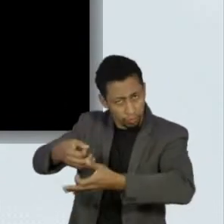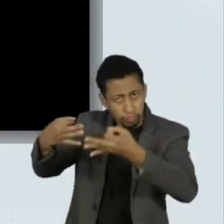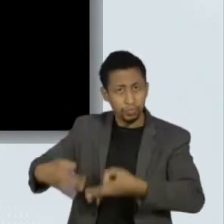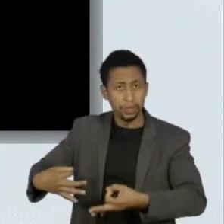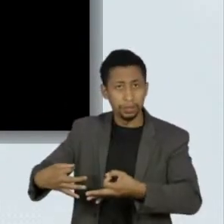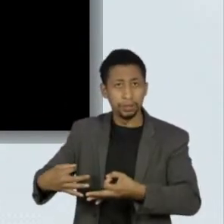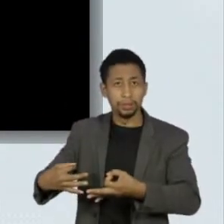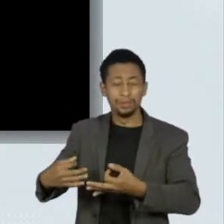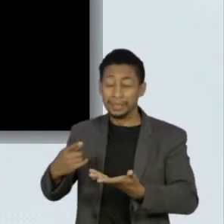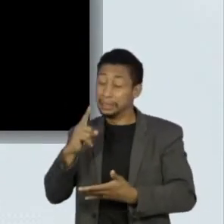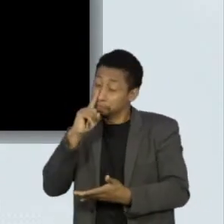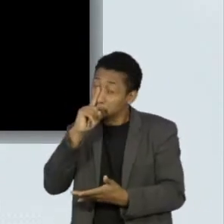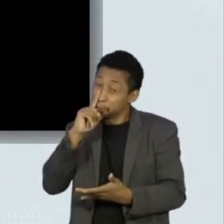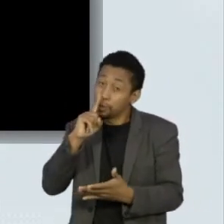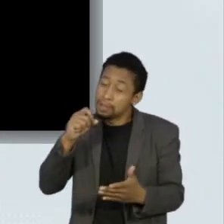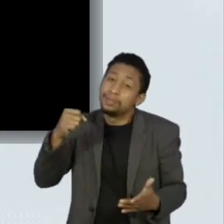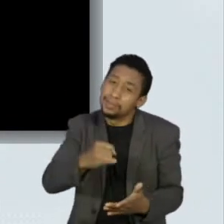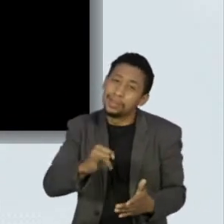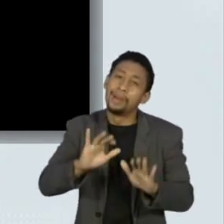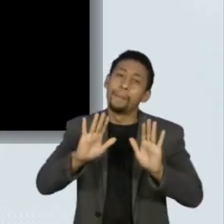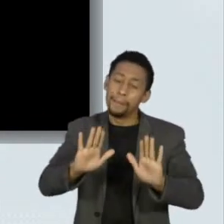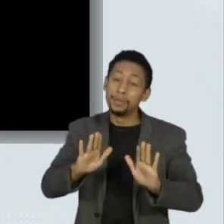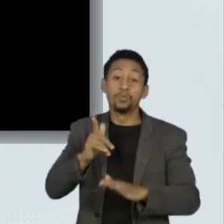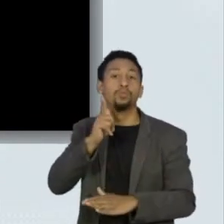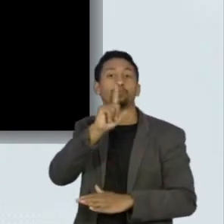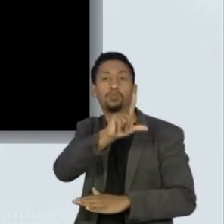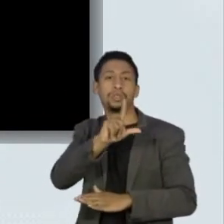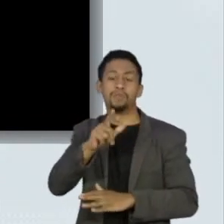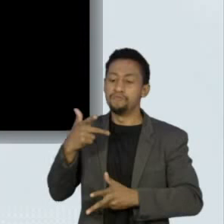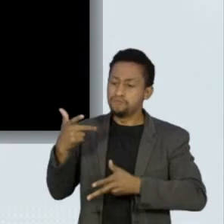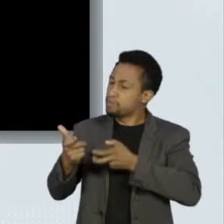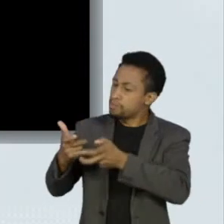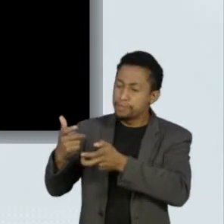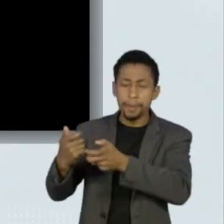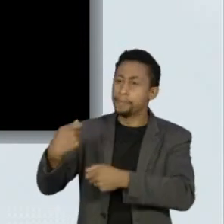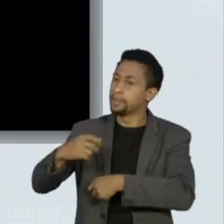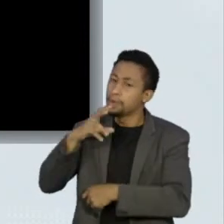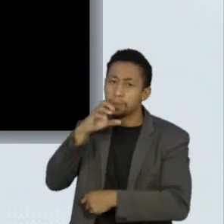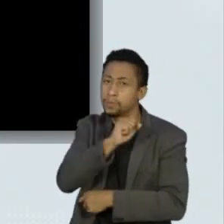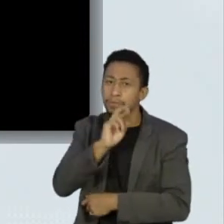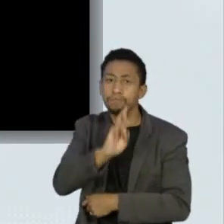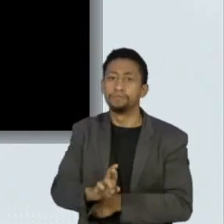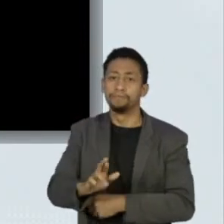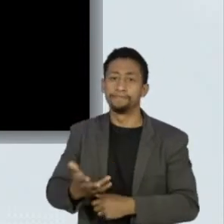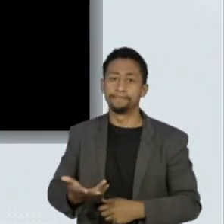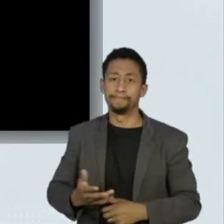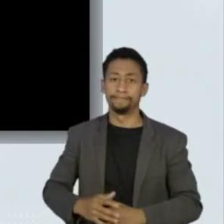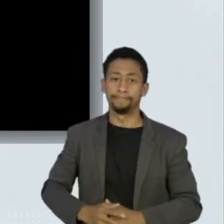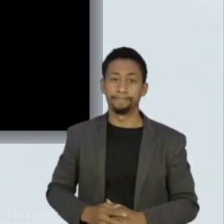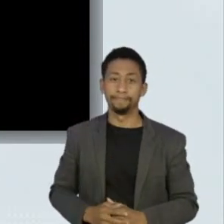decisão arriscada. Mas a gente precisava dessa resposta rápida. Seguinte.